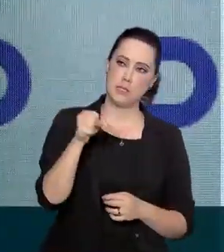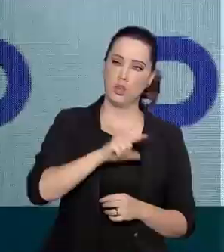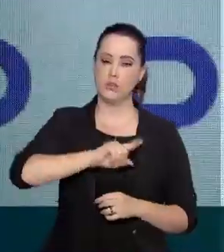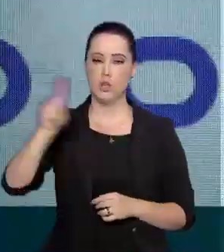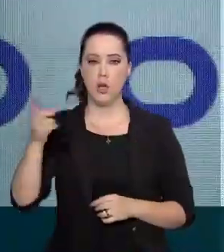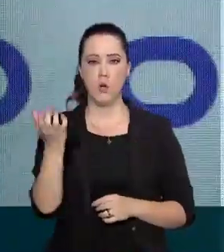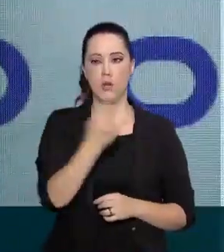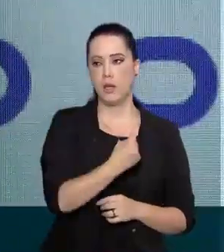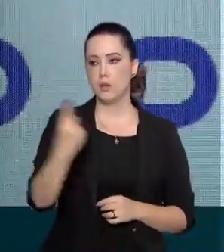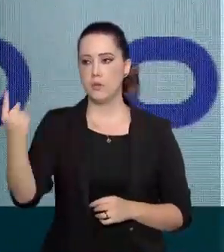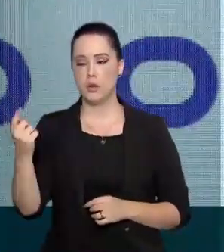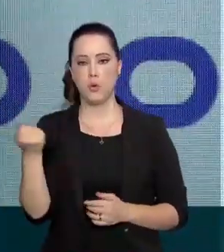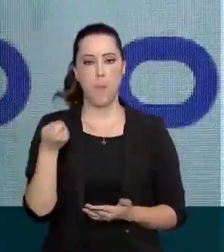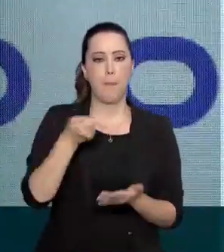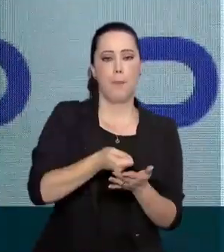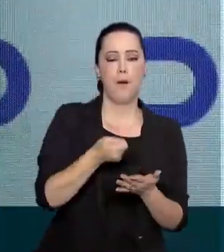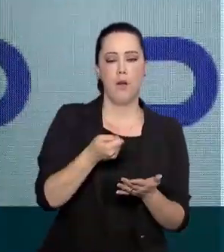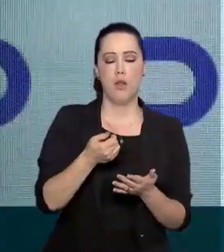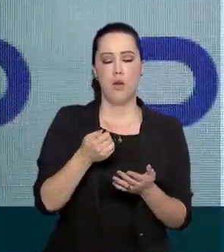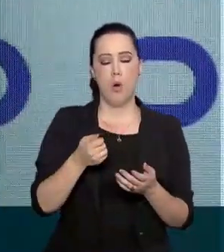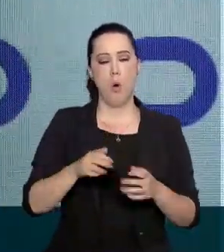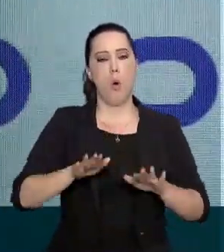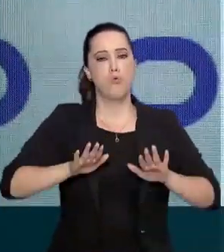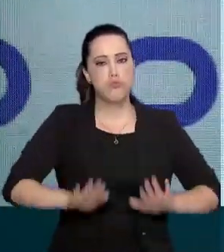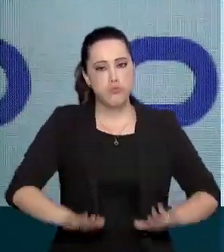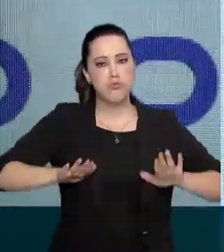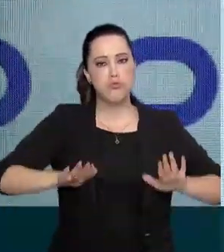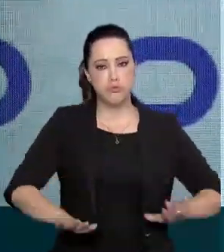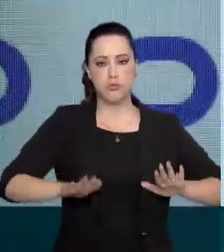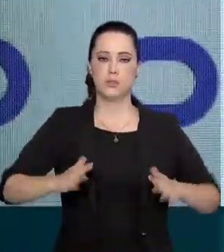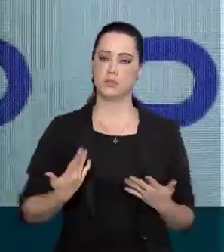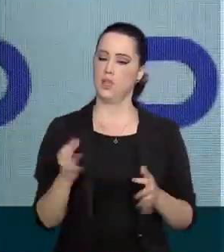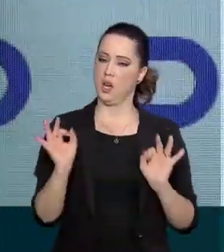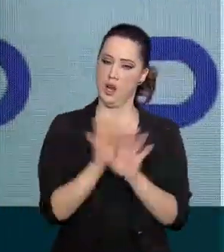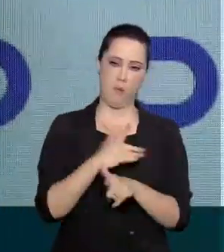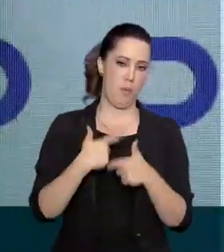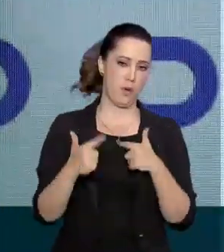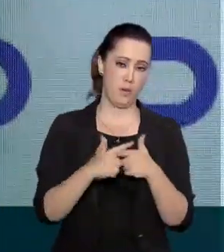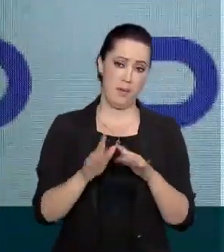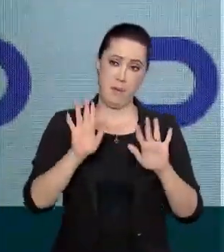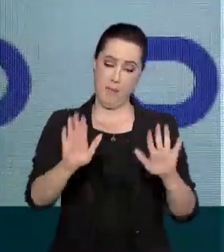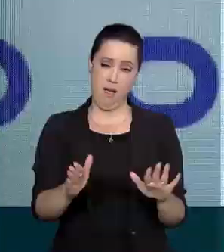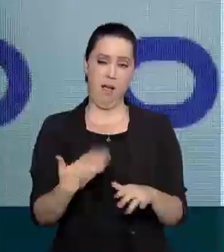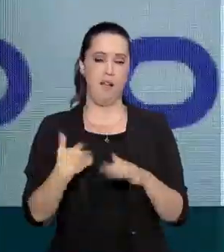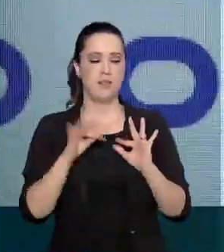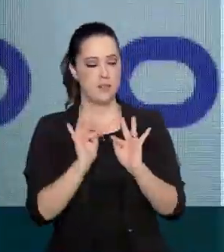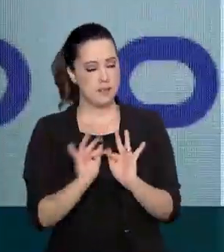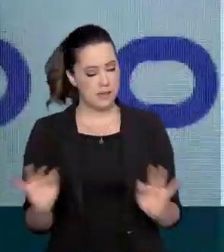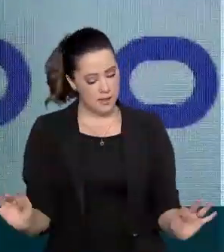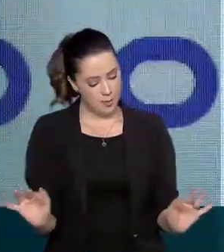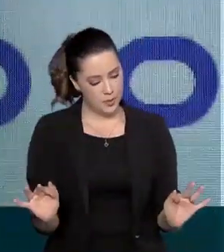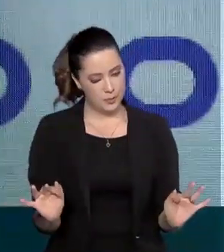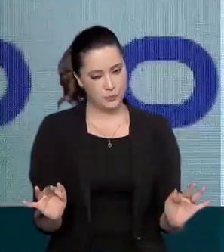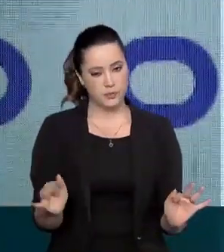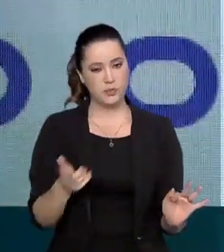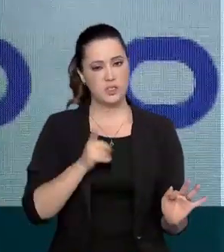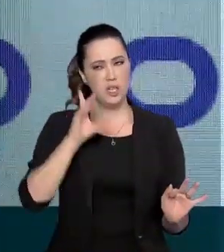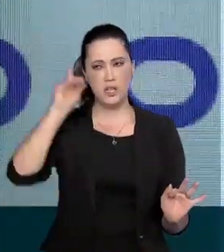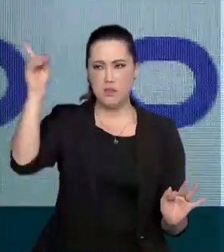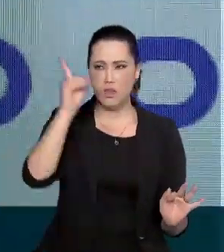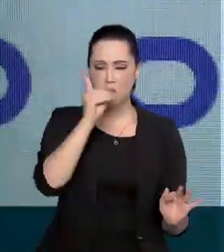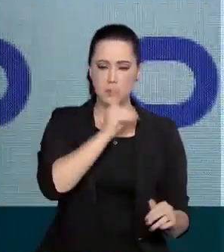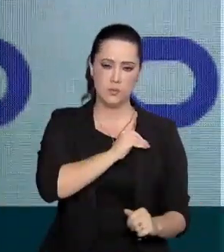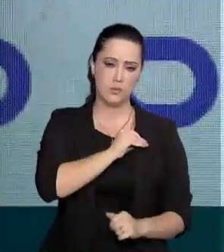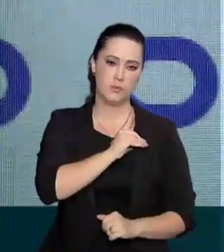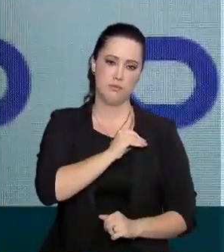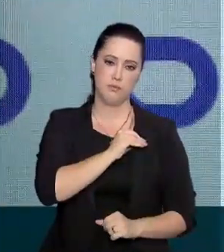quero ir embora ou quero pagar 10. Né? E se resolve o assunto. Mas com muita humildade, tendo Deus no coração,